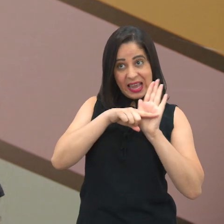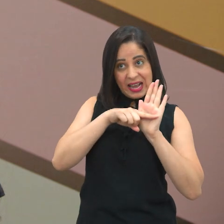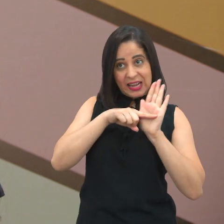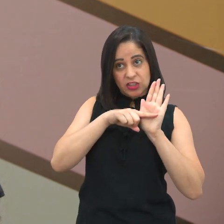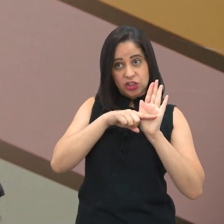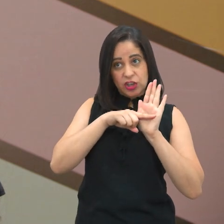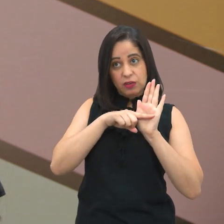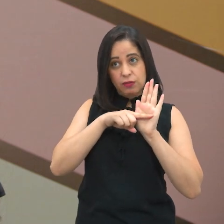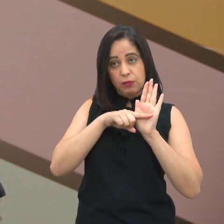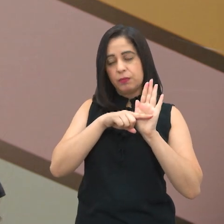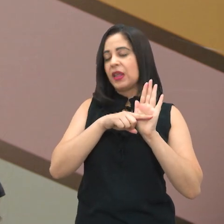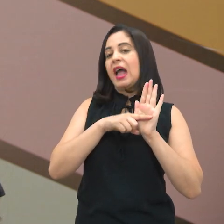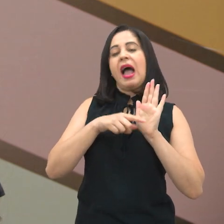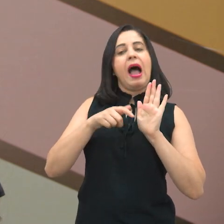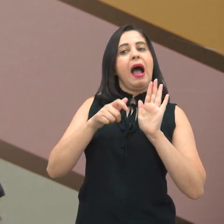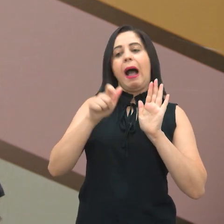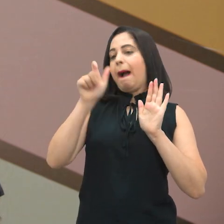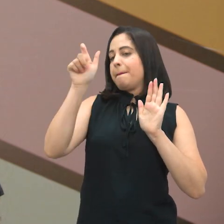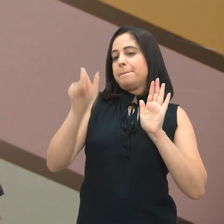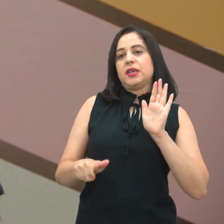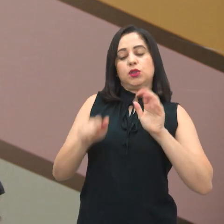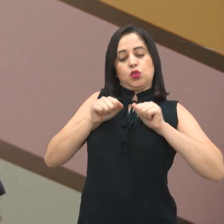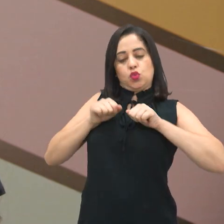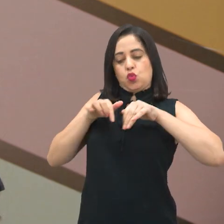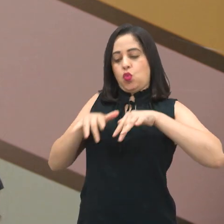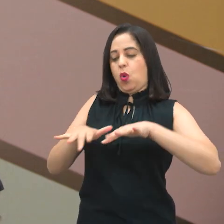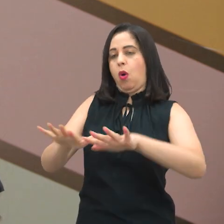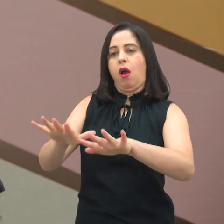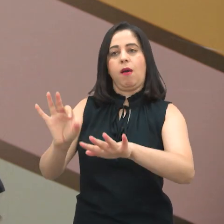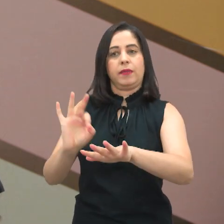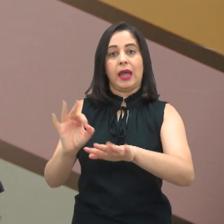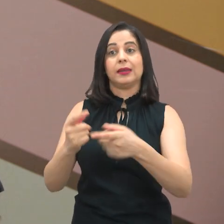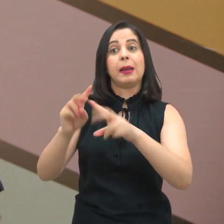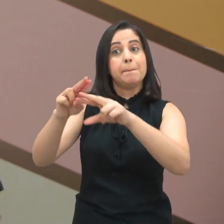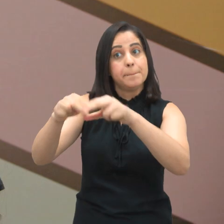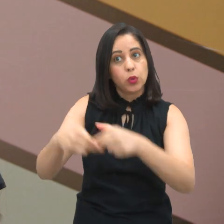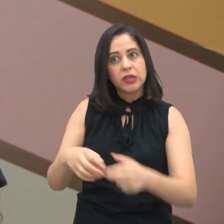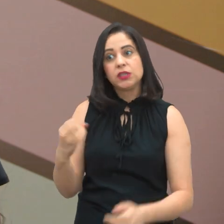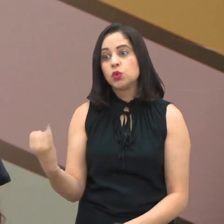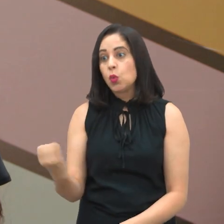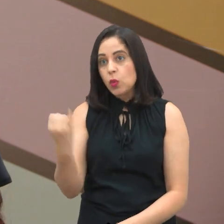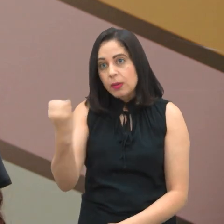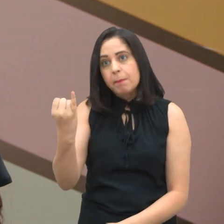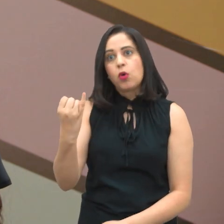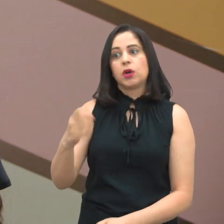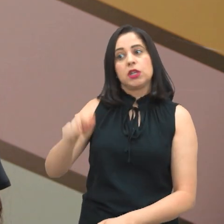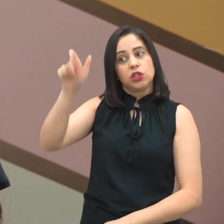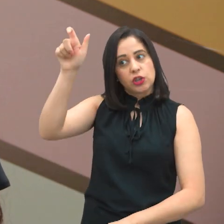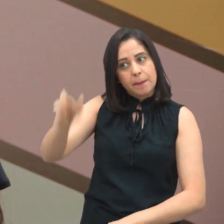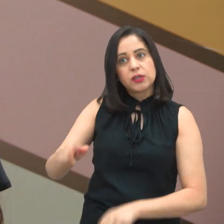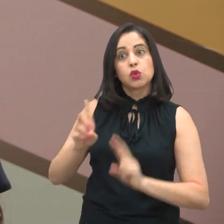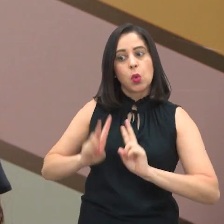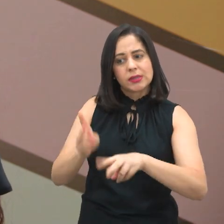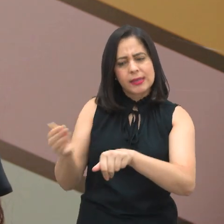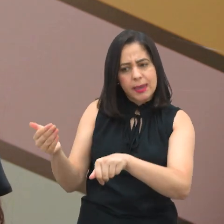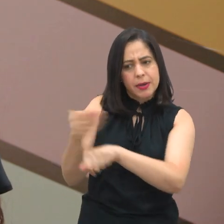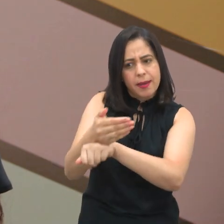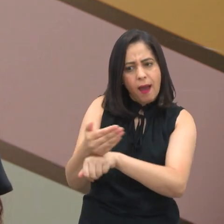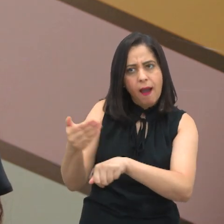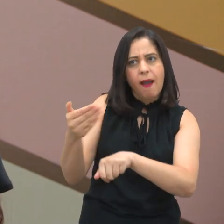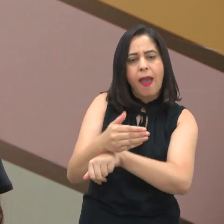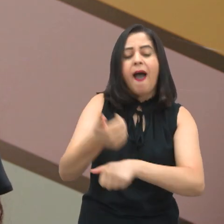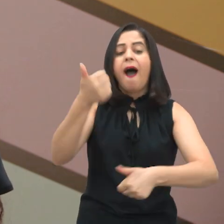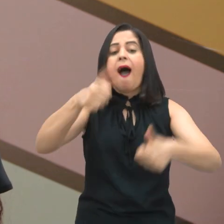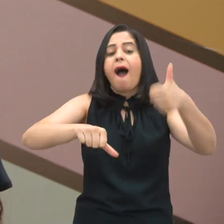o paciente, mesmo ele estando saudável, ele precisa fazer o acompanhamento, ele precisa ir nos retornos, precisa